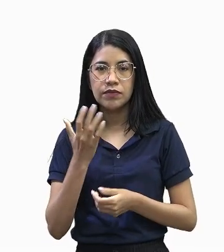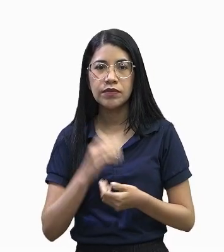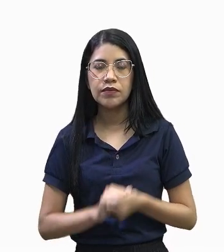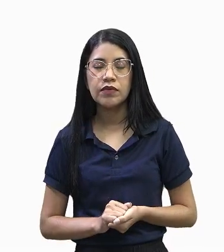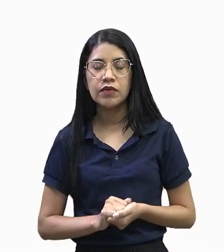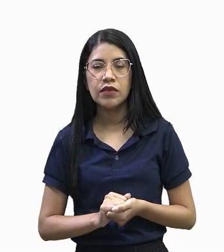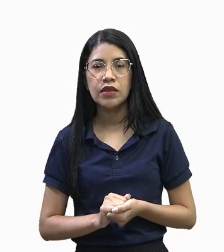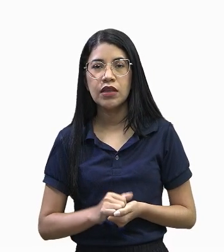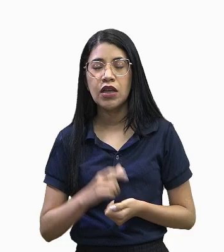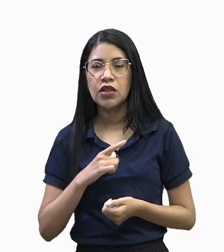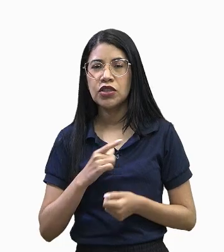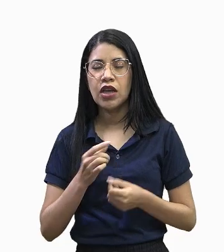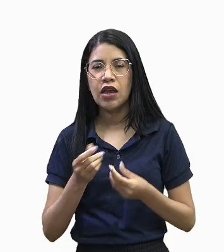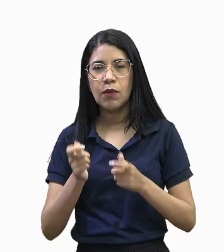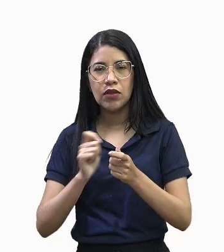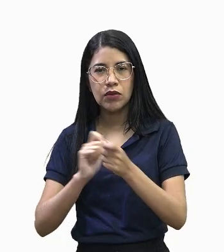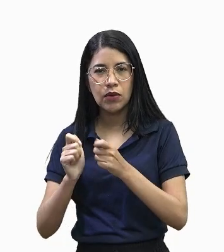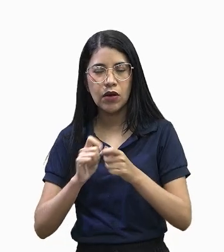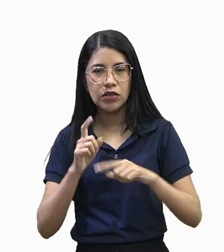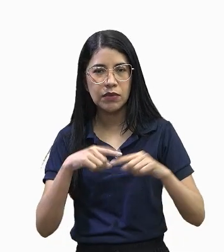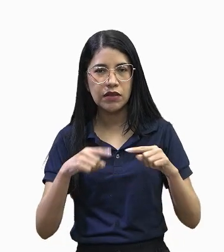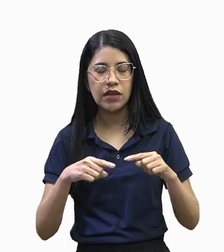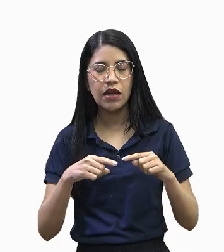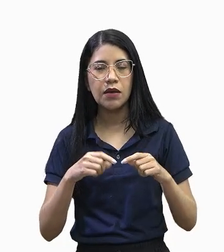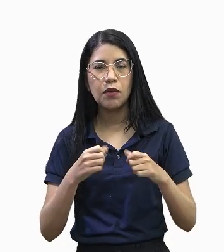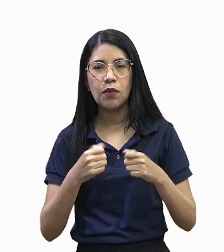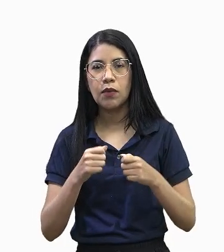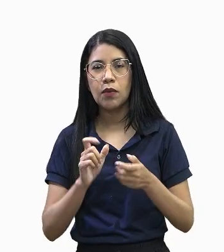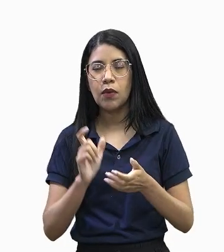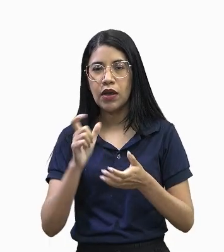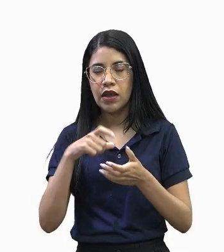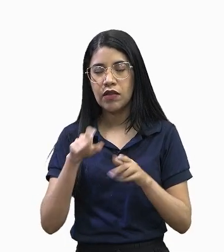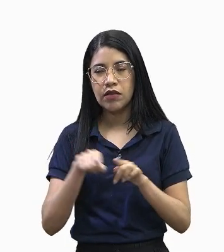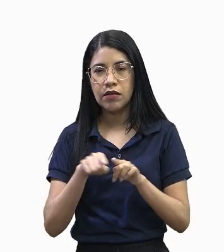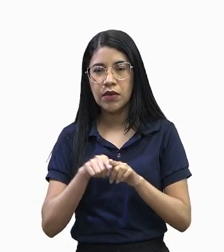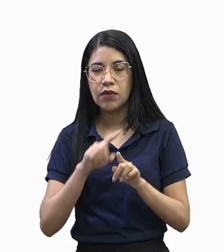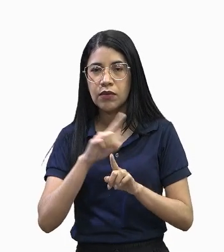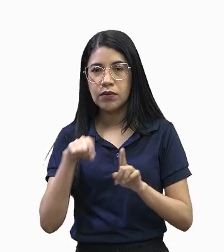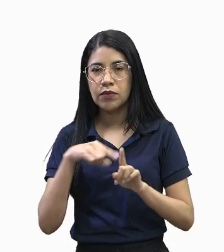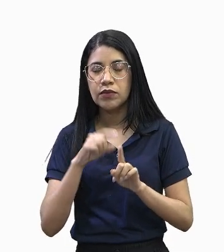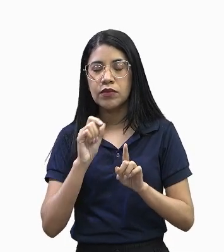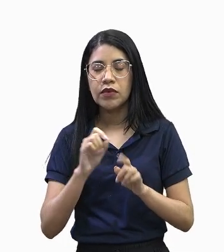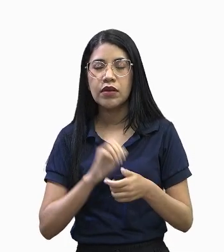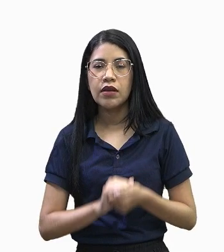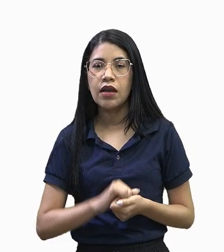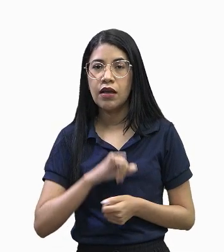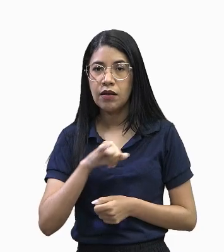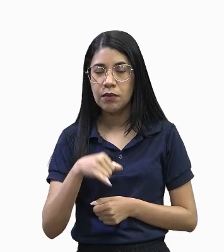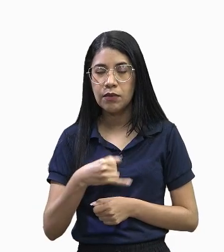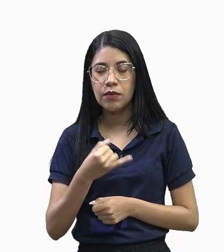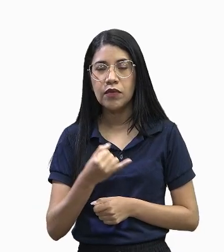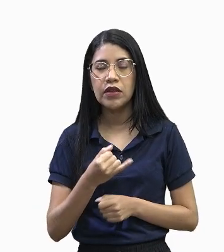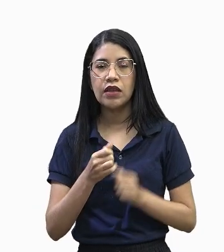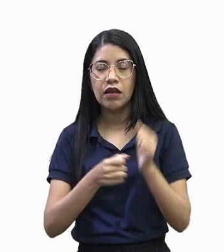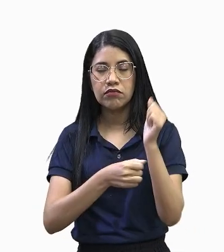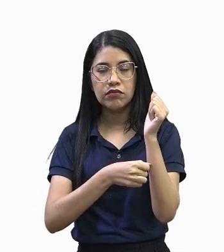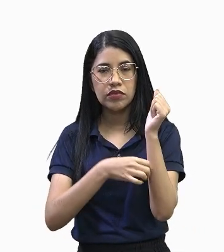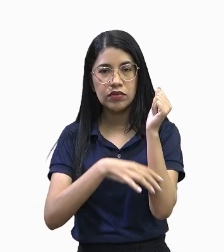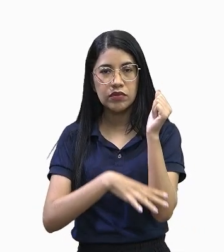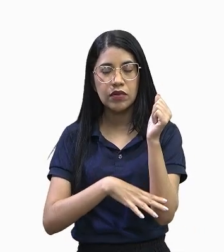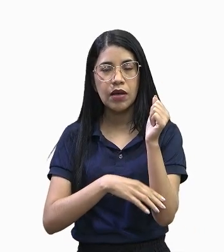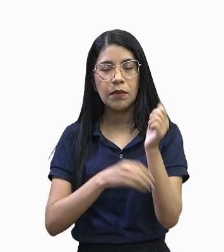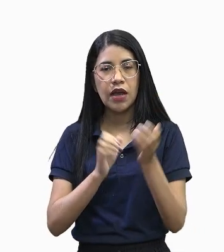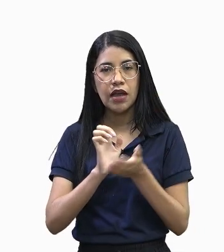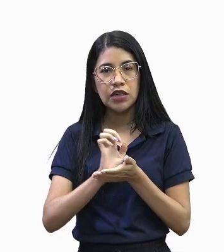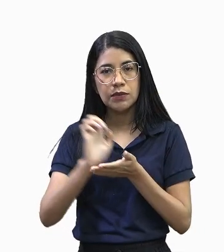de fornecimento de mercadorias a crédito, cujo objetivo era explorar a exploração da borracha para a